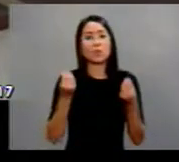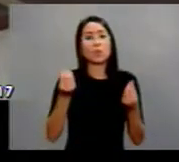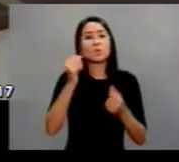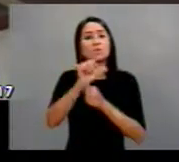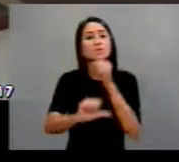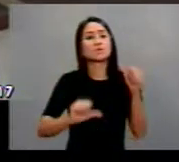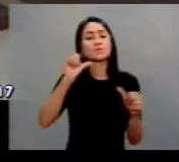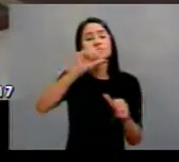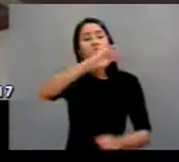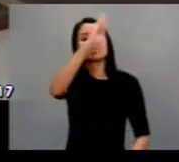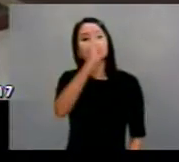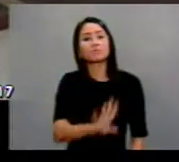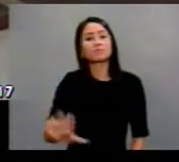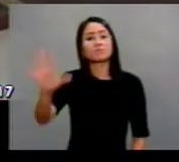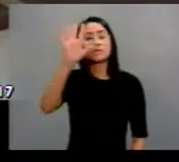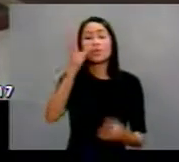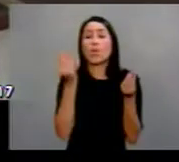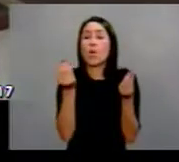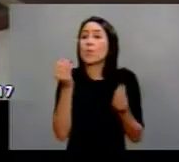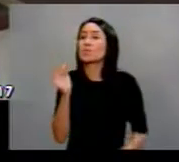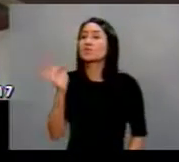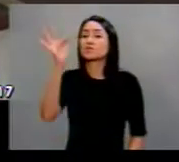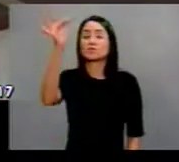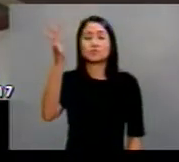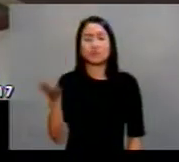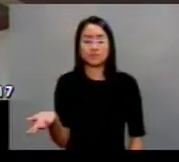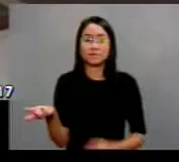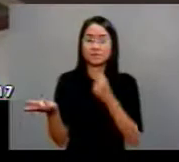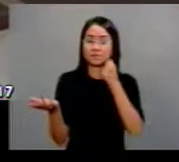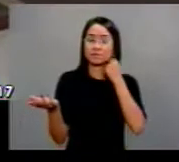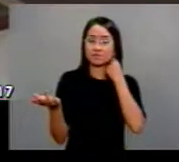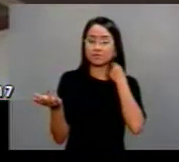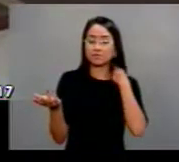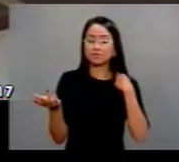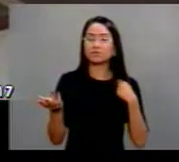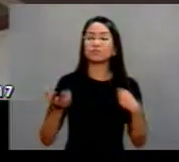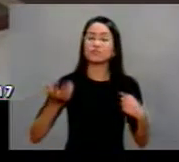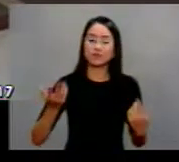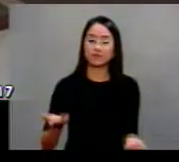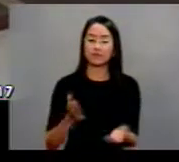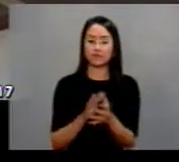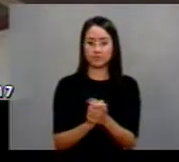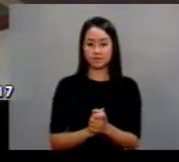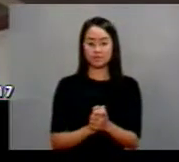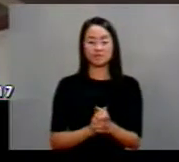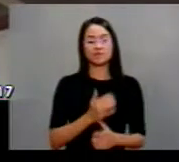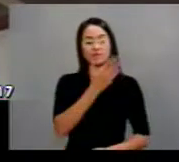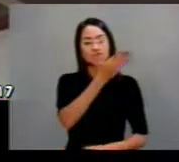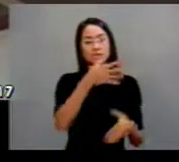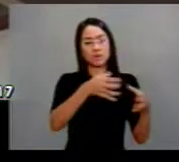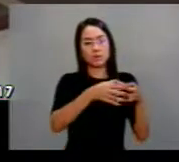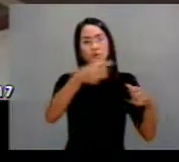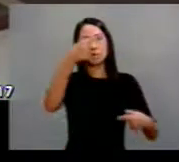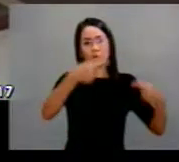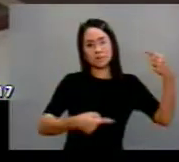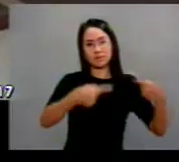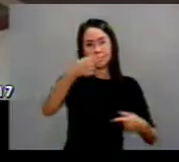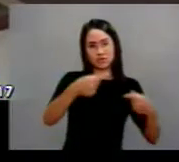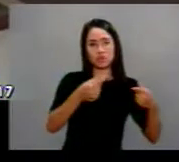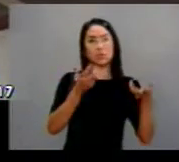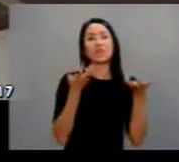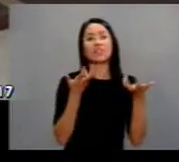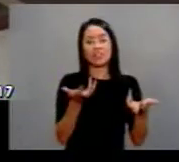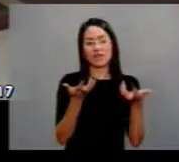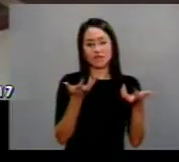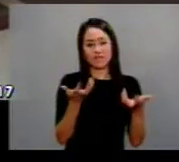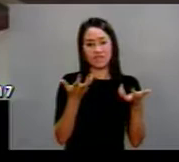vislumbre saída no fim do túnel. O poder econômico, este poder político, ele quer